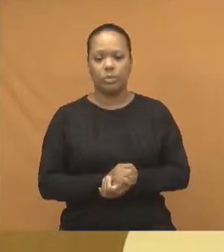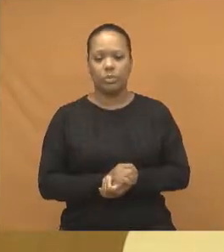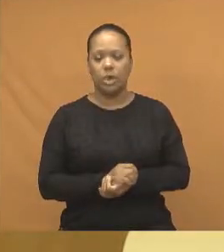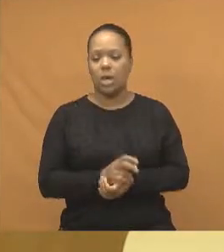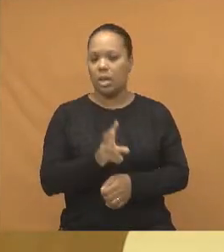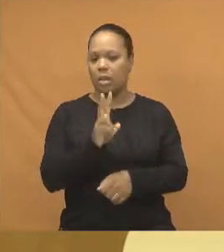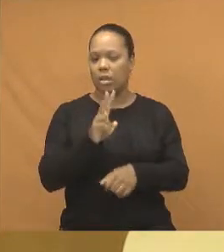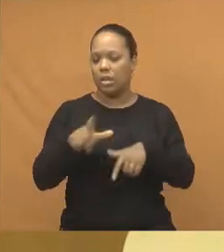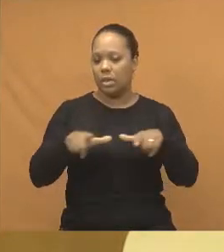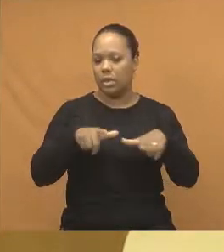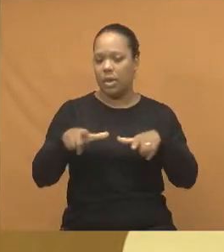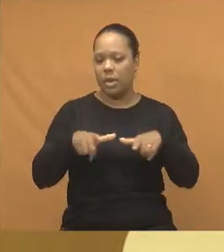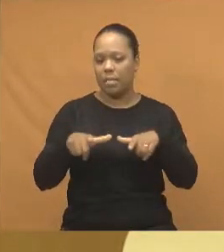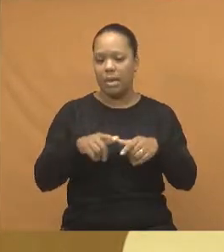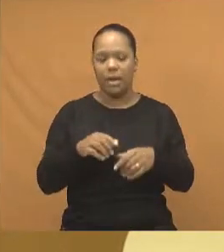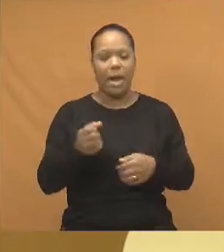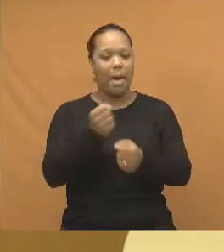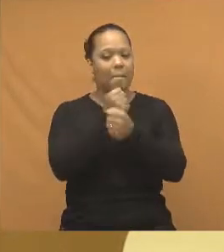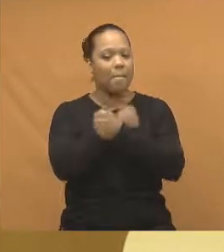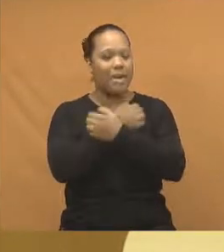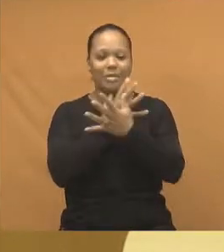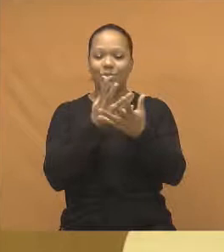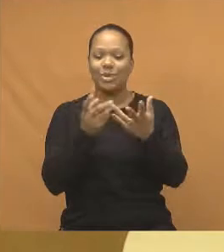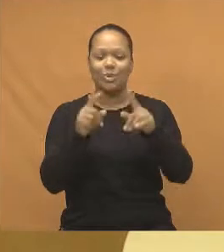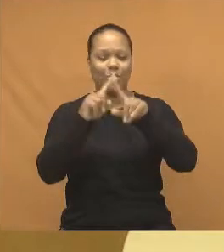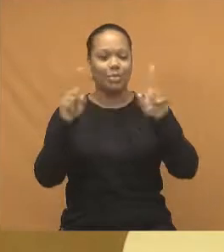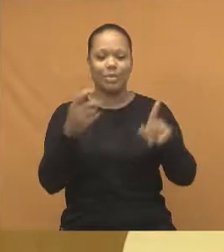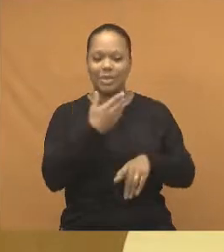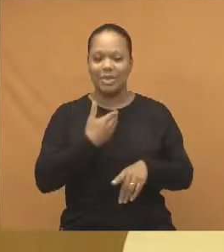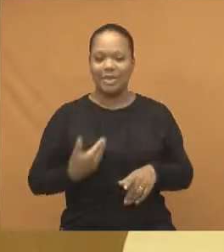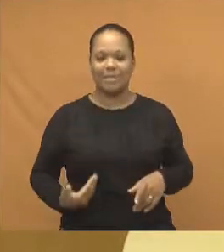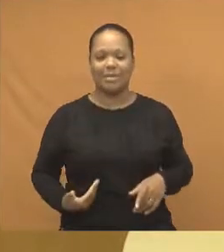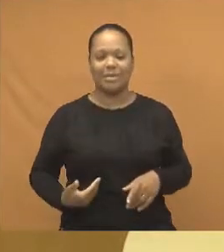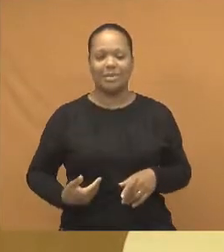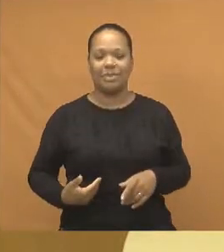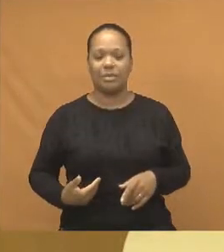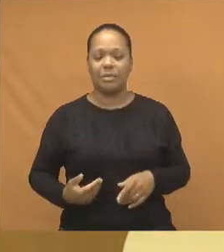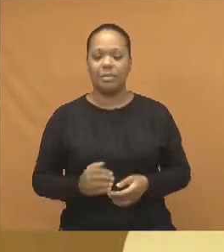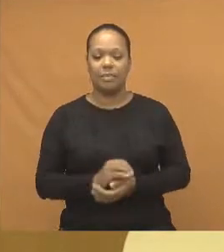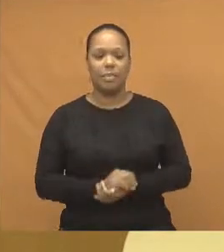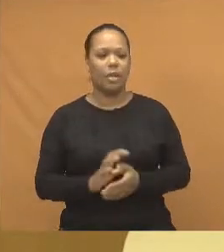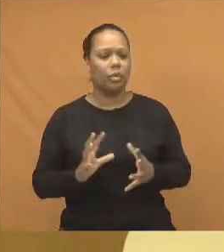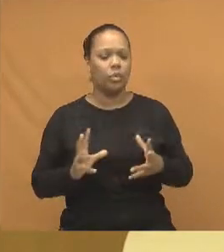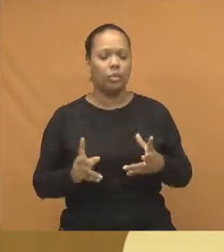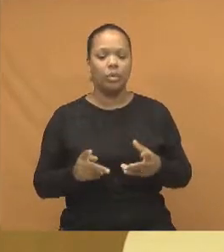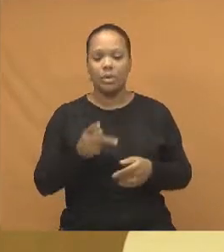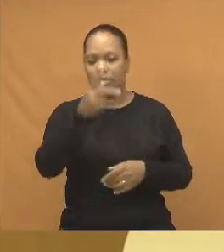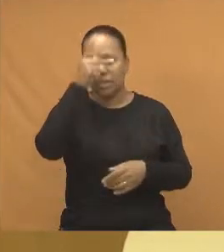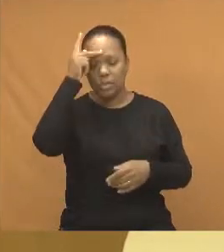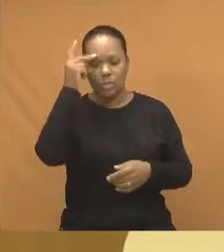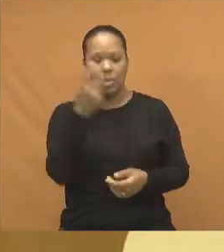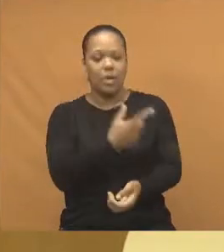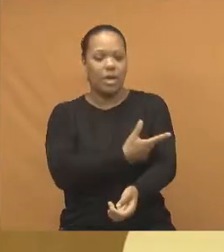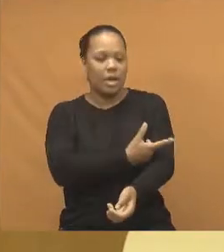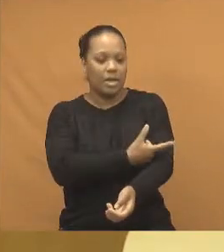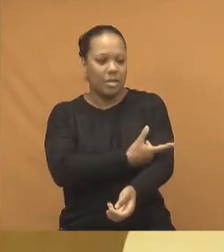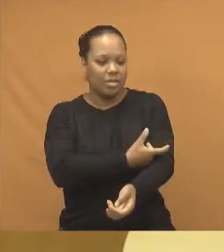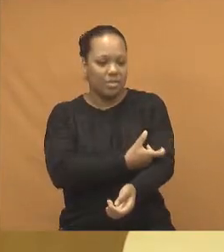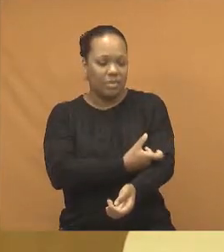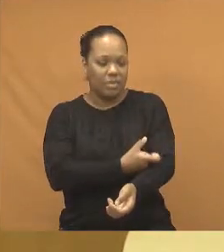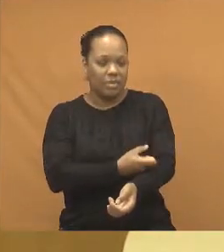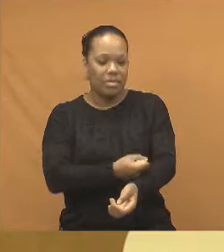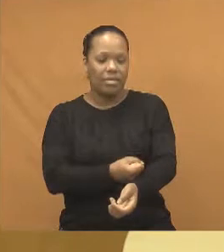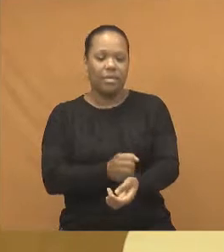no laboratório. Aqui vai um abraço para todos esses servidores, desde a recepção ao técnico, aquele que colhe, faz a coleta do